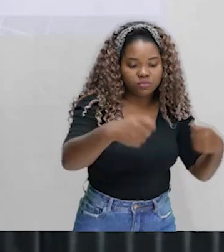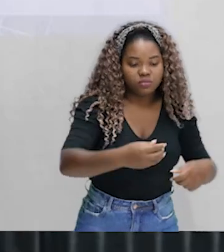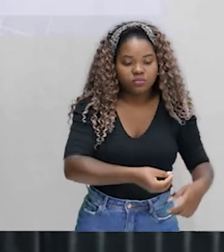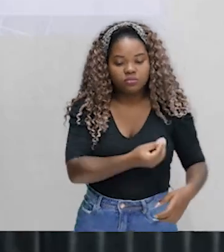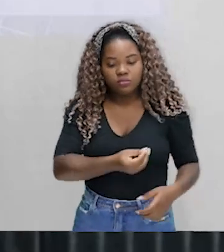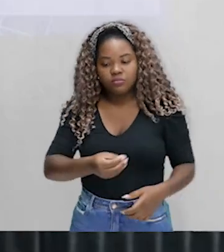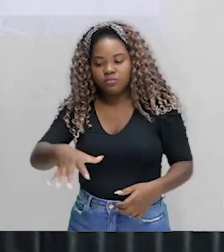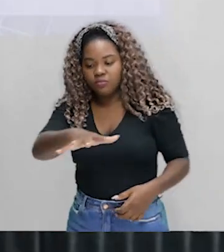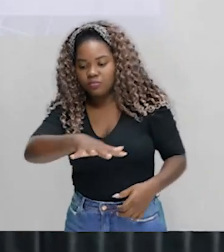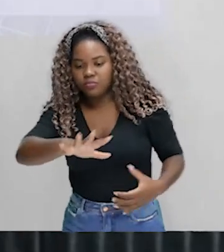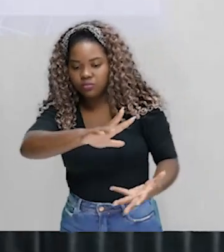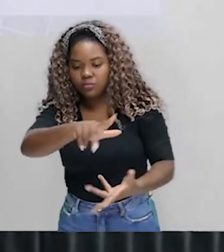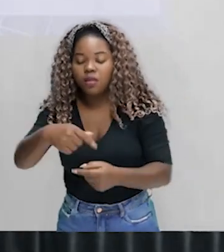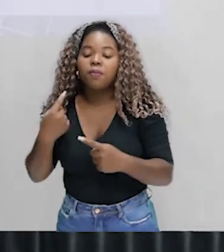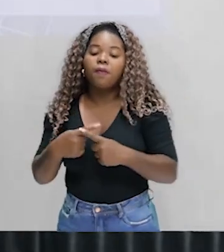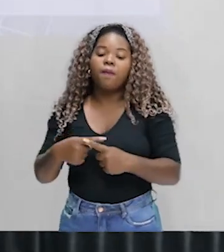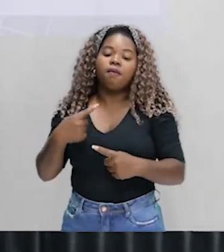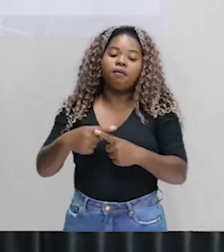planeta,